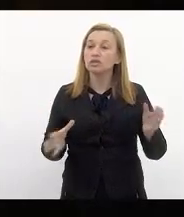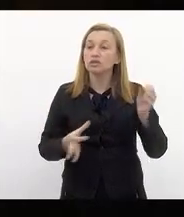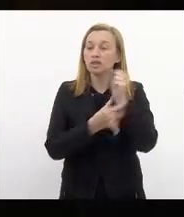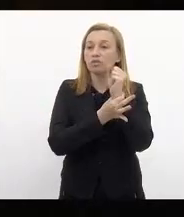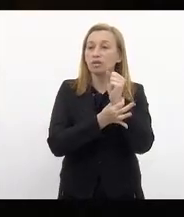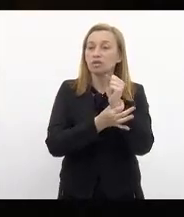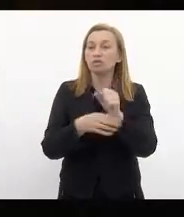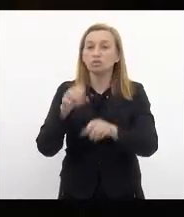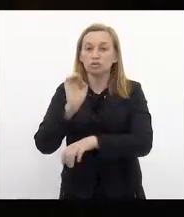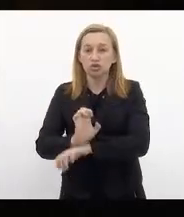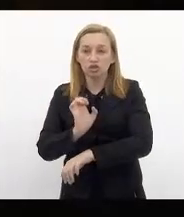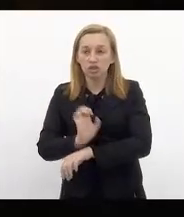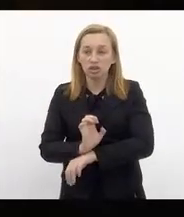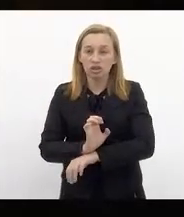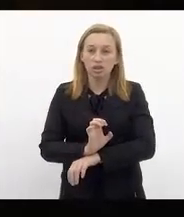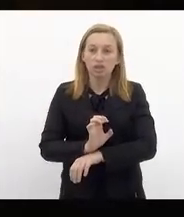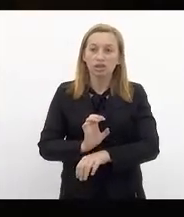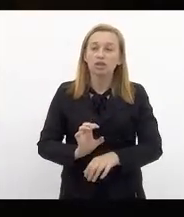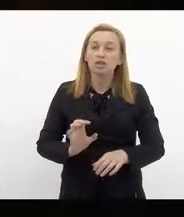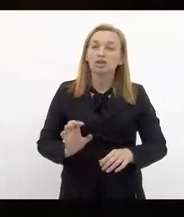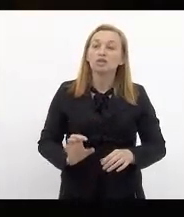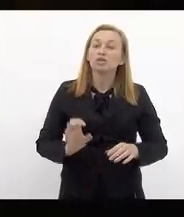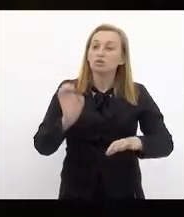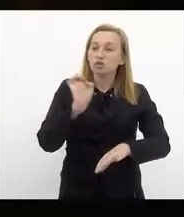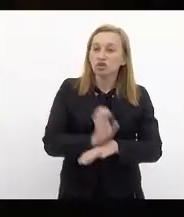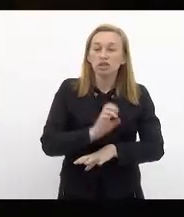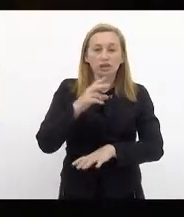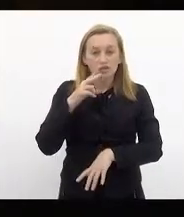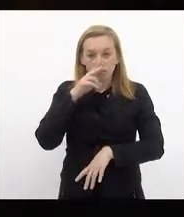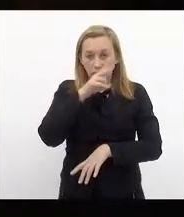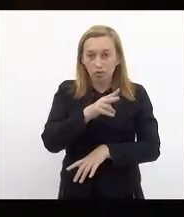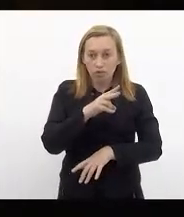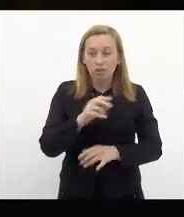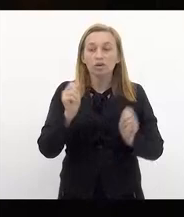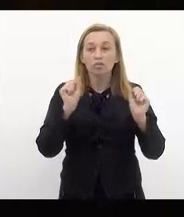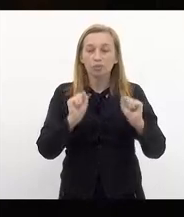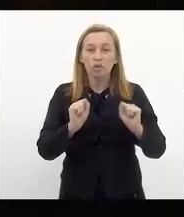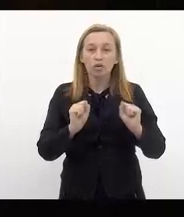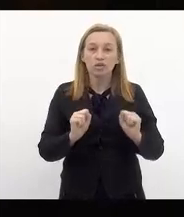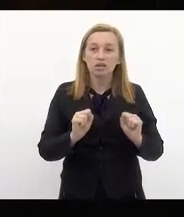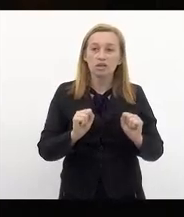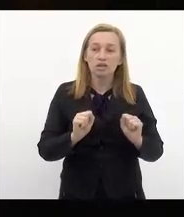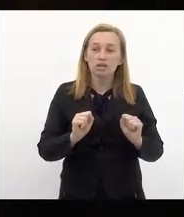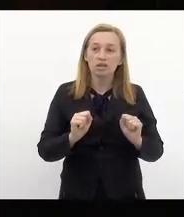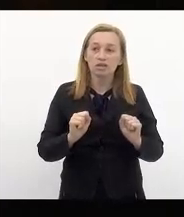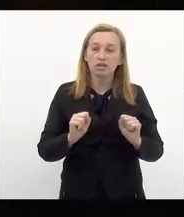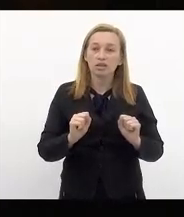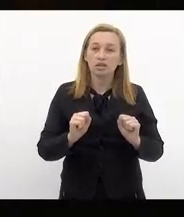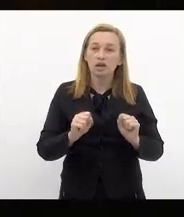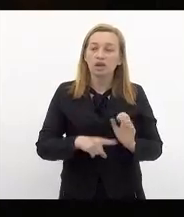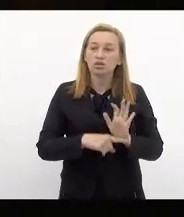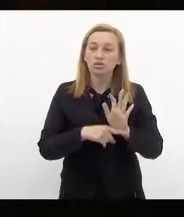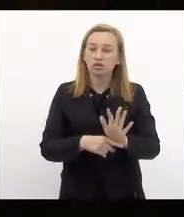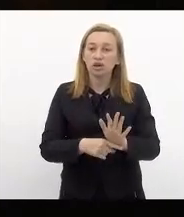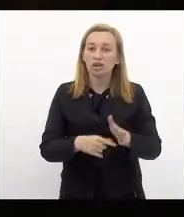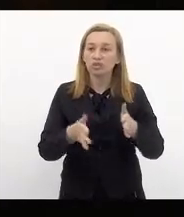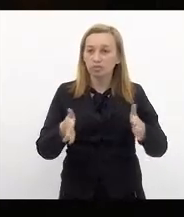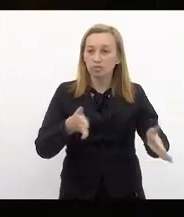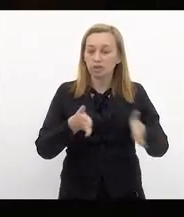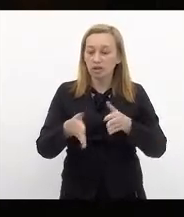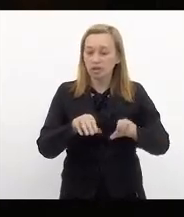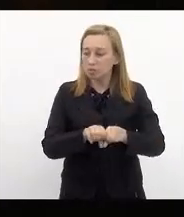do Estado, de garantia de um Estado fortalecido, para que possa prover, diante de uma pandemia,